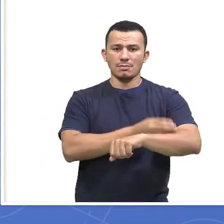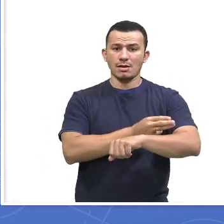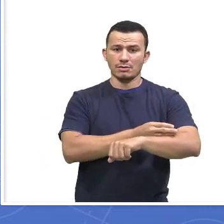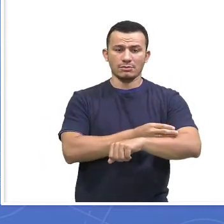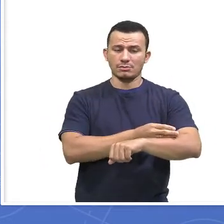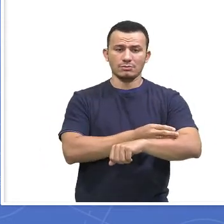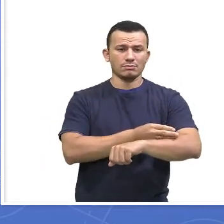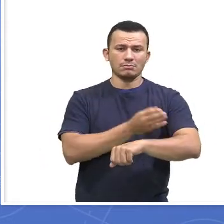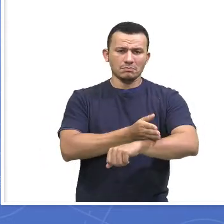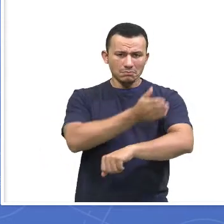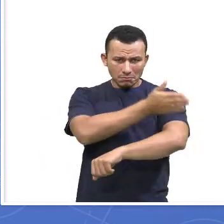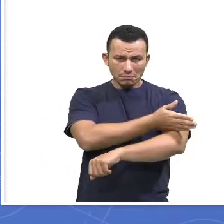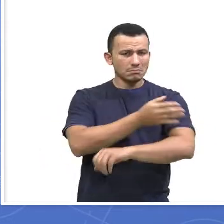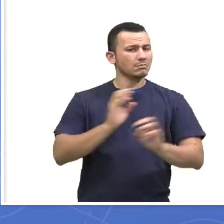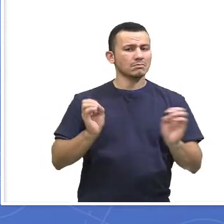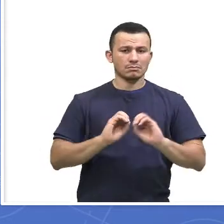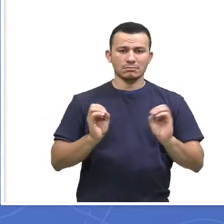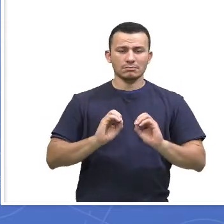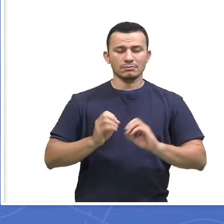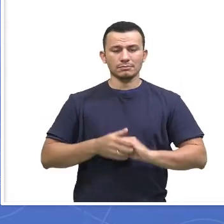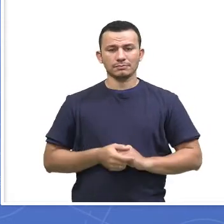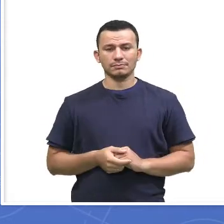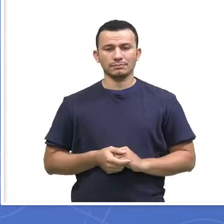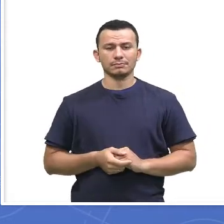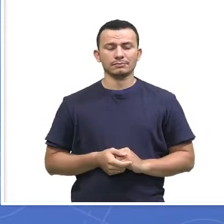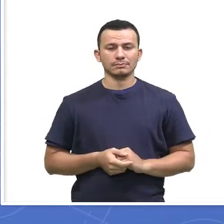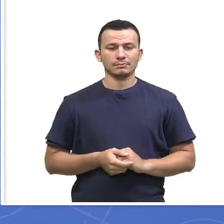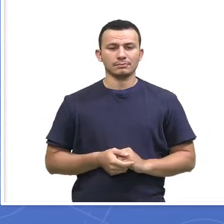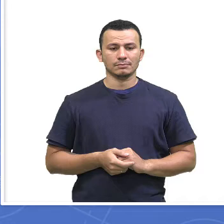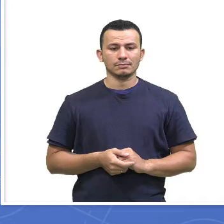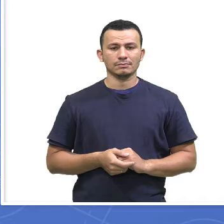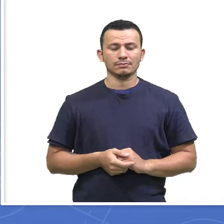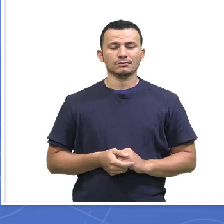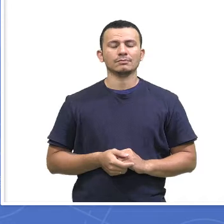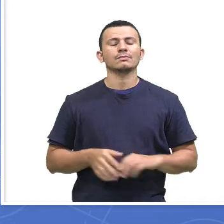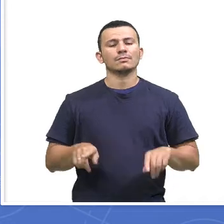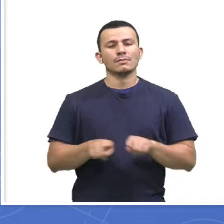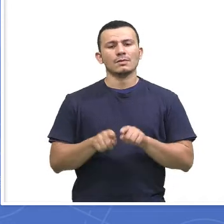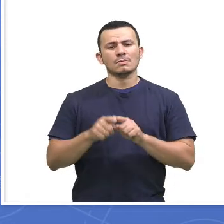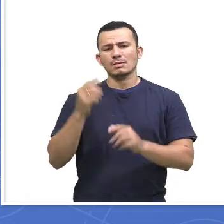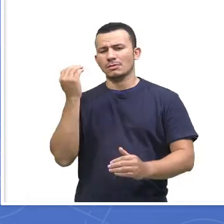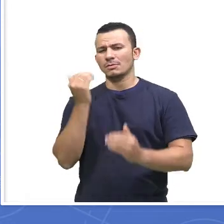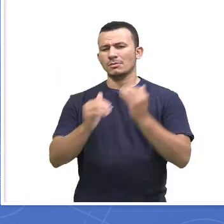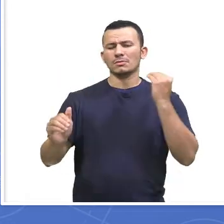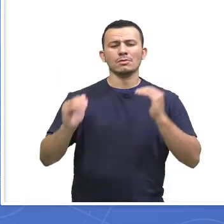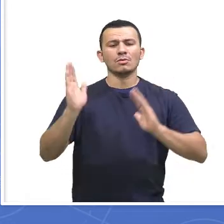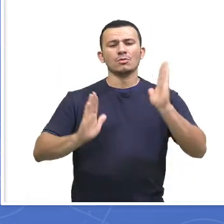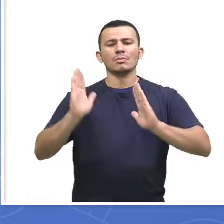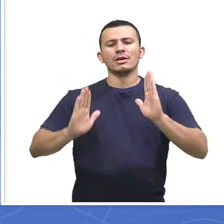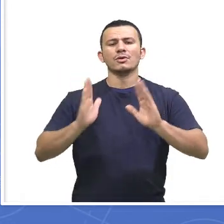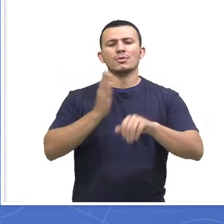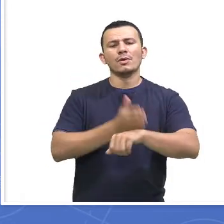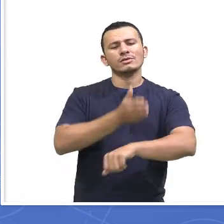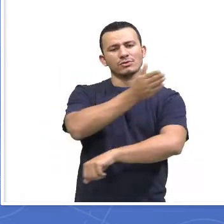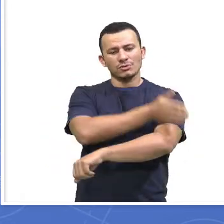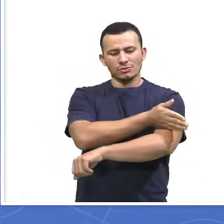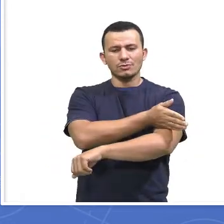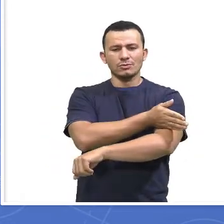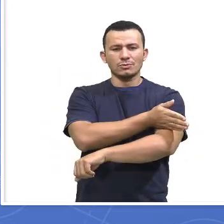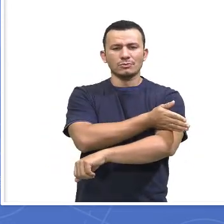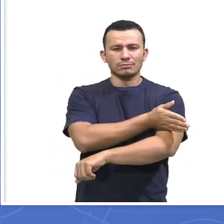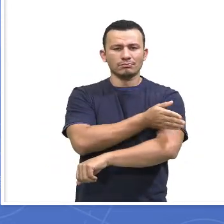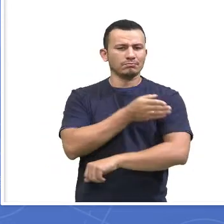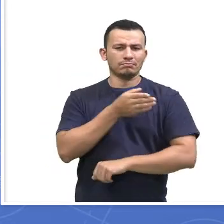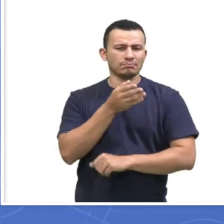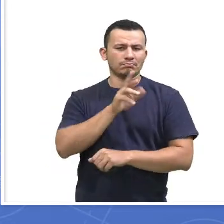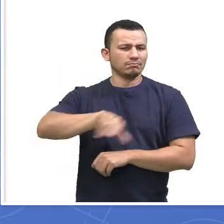tem nada a ver com a Idade Média, não é isso? Aí vem falar em ruptura com a Idade Antiga, né? Então não tem